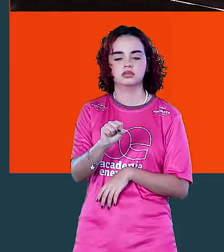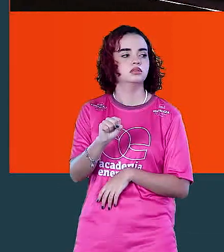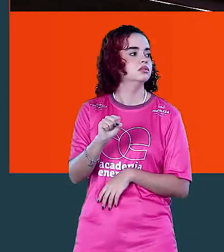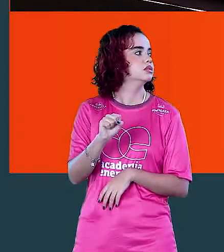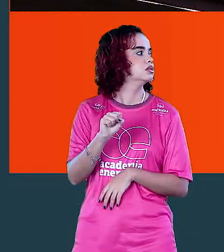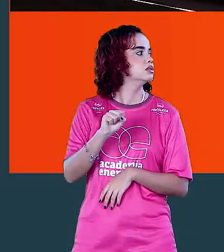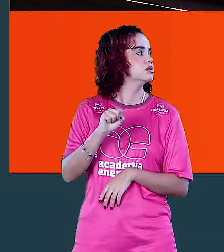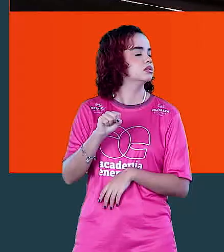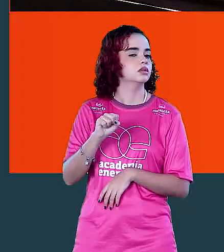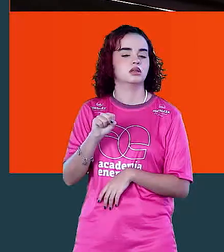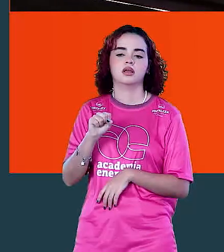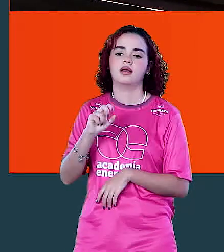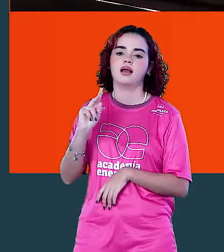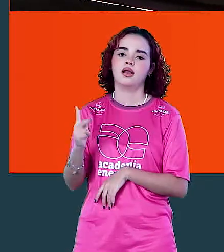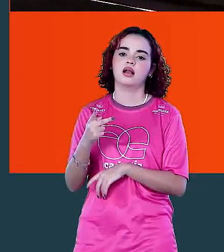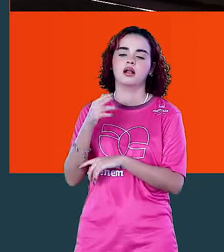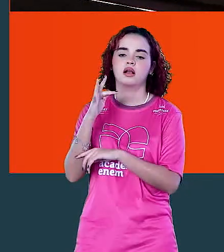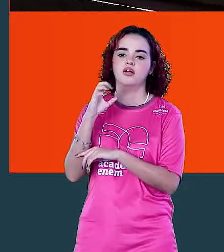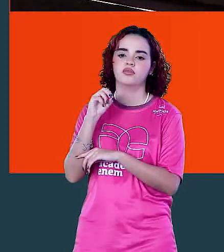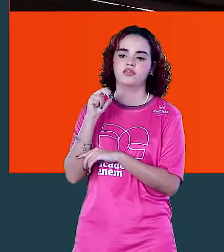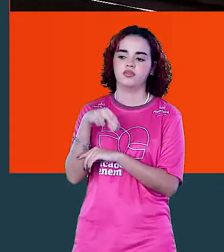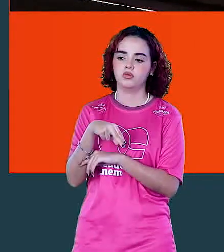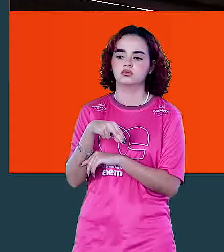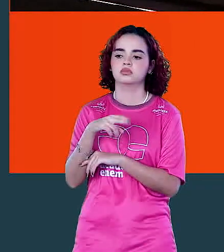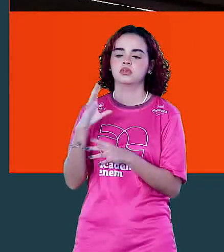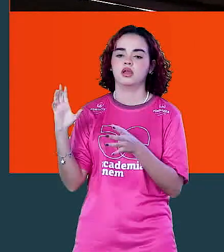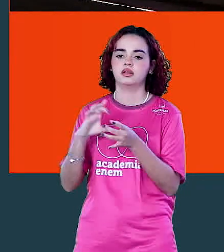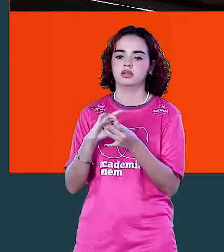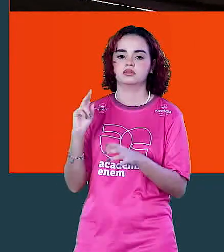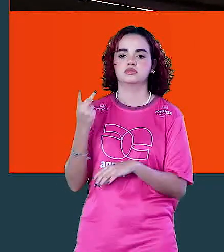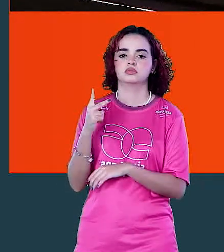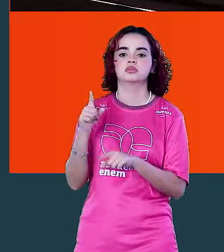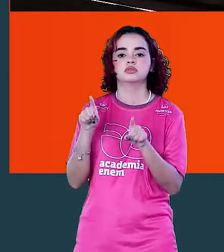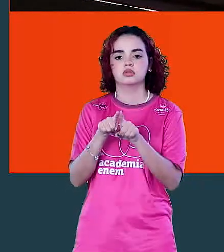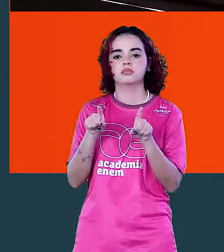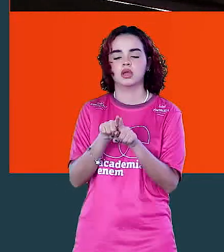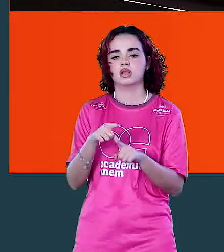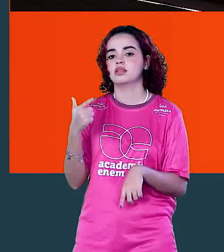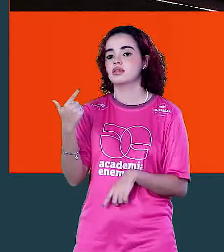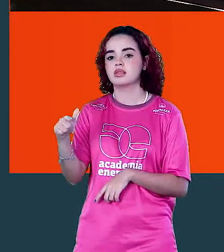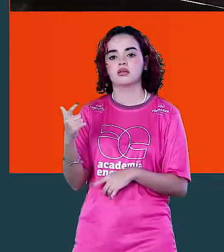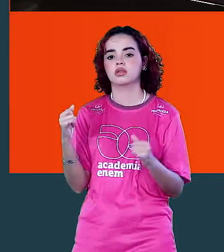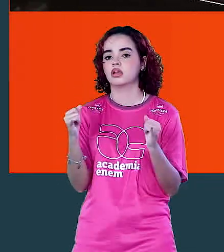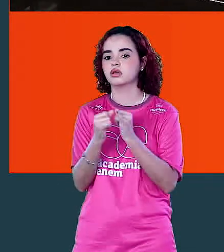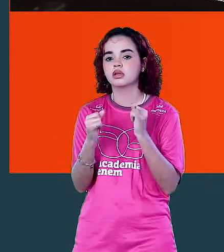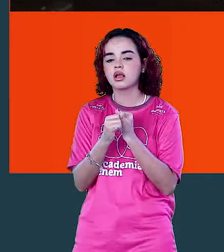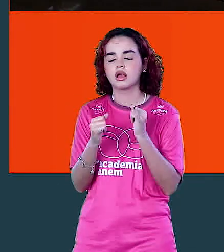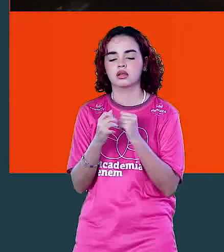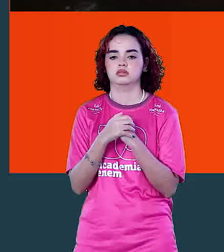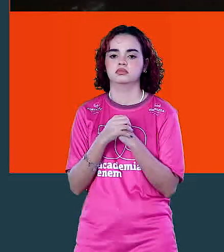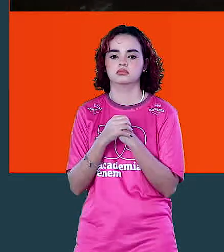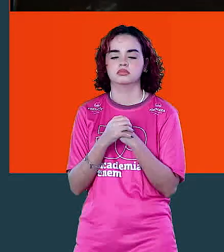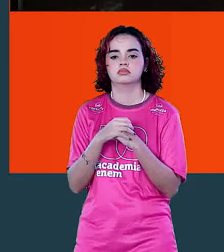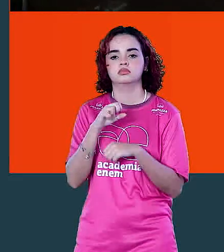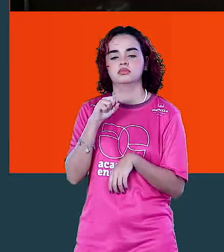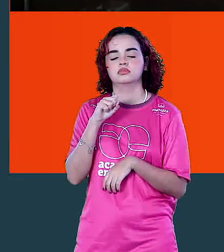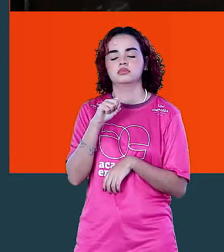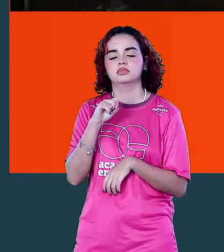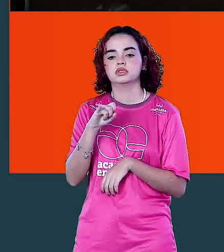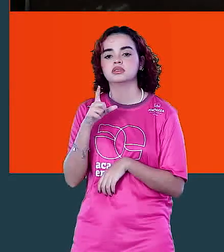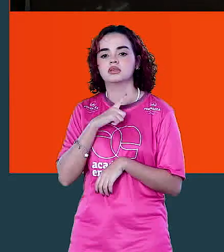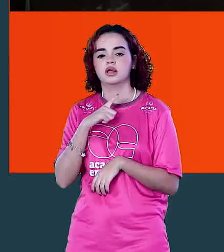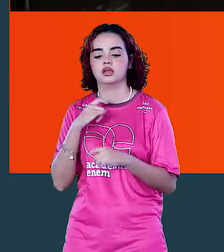H-FON, que é a ligação de hidrogênio, e sem íons. Teve íons, íon dipolo.